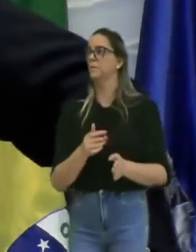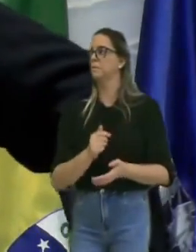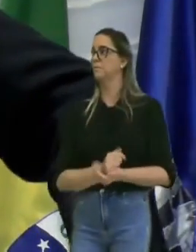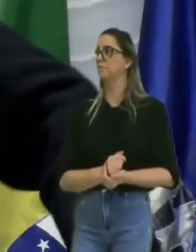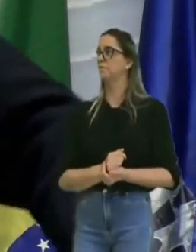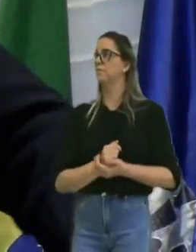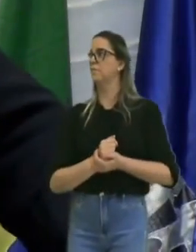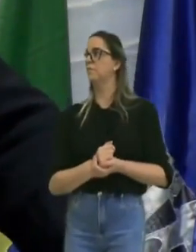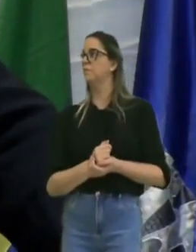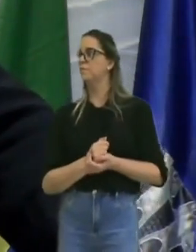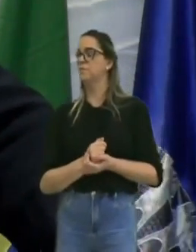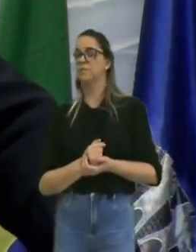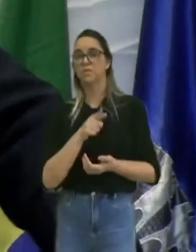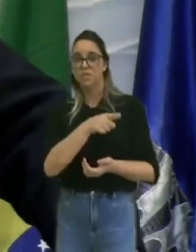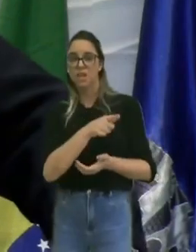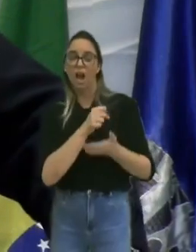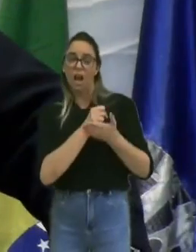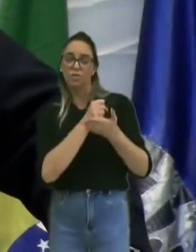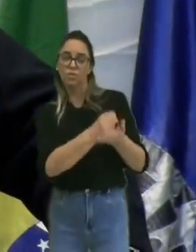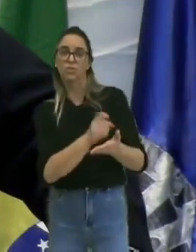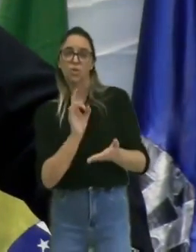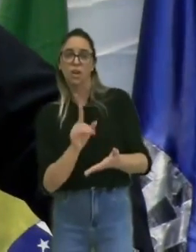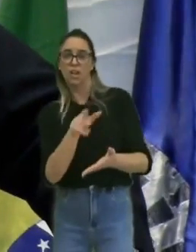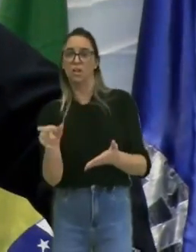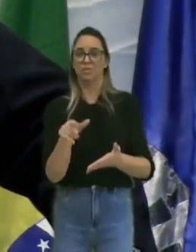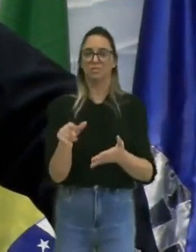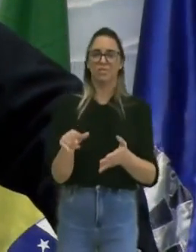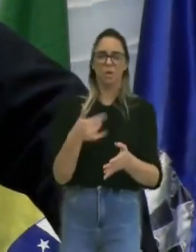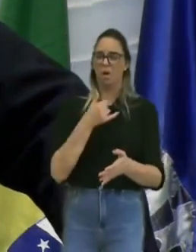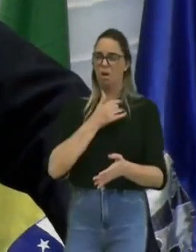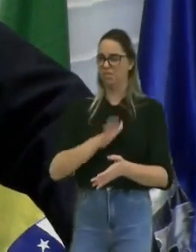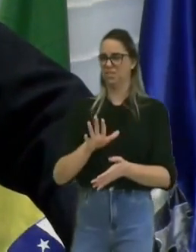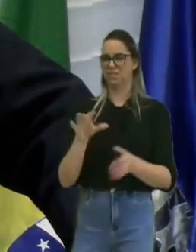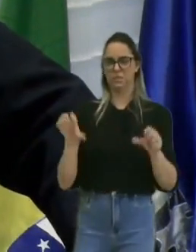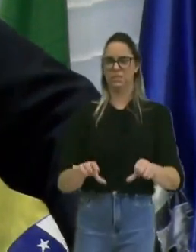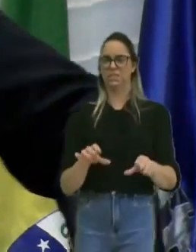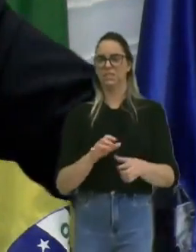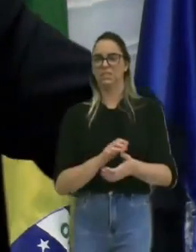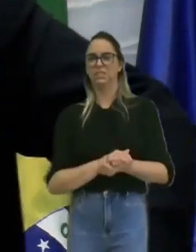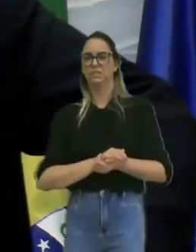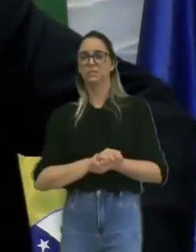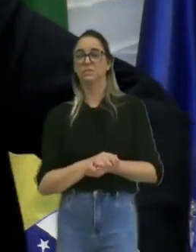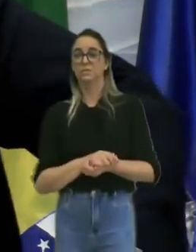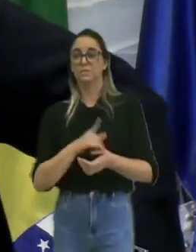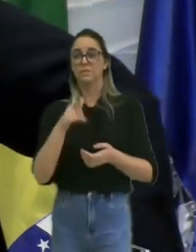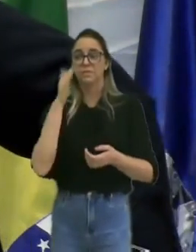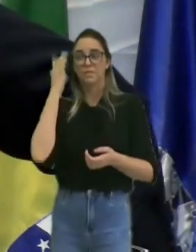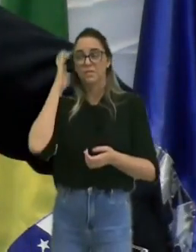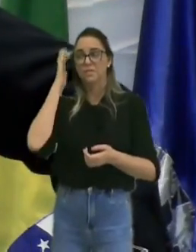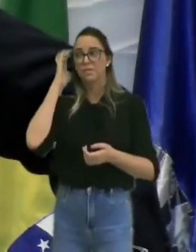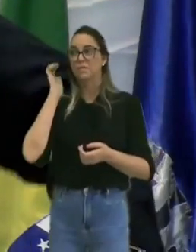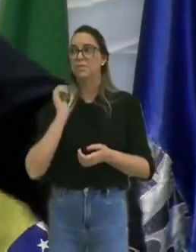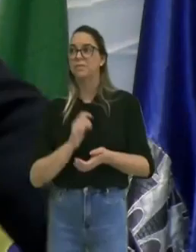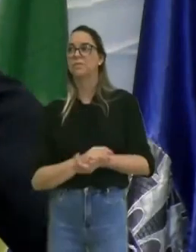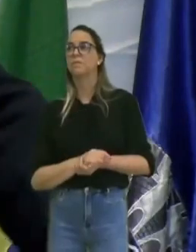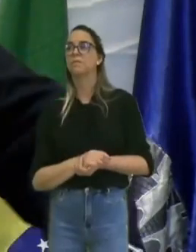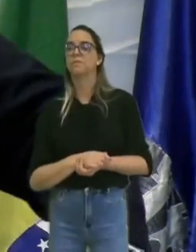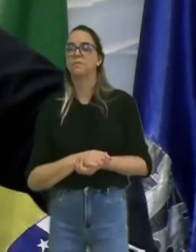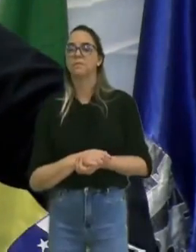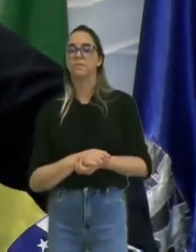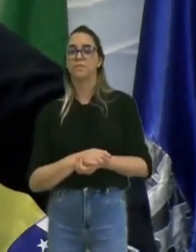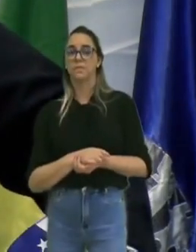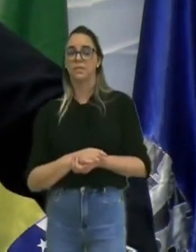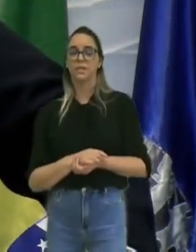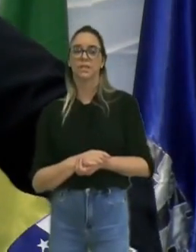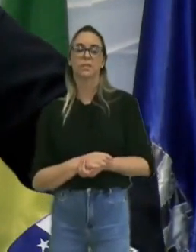que você só apoia quem não presta. Você só pensa em você, Vossa Excelência, presidente da Câmara. Você aqui é capaz de matar um aqui, que Deus